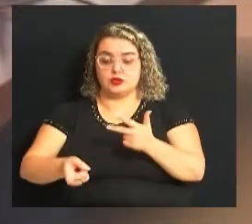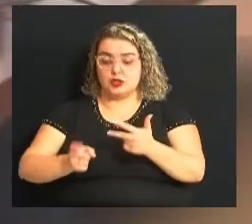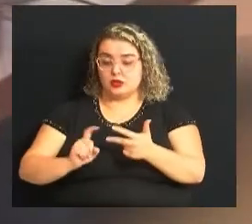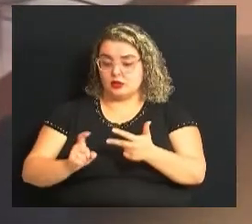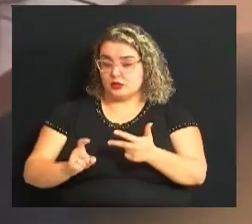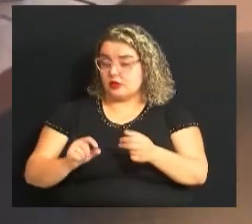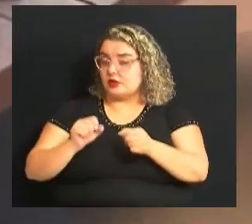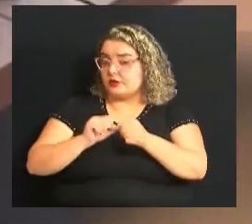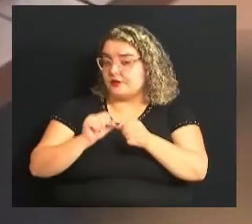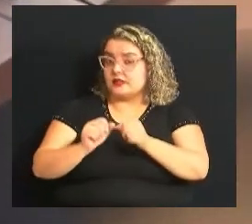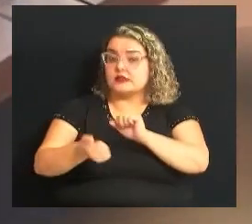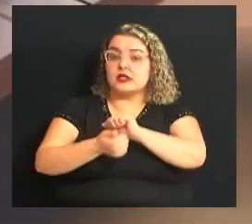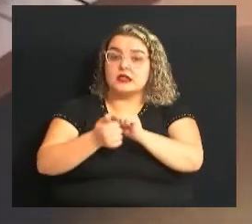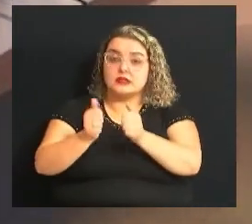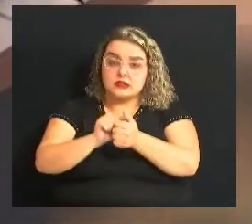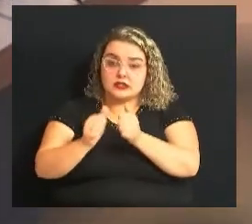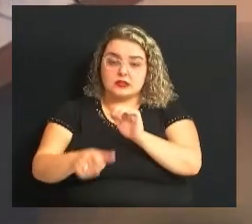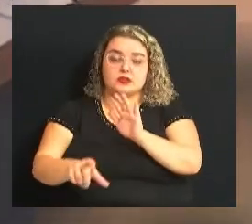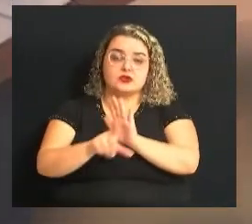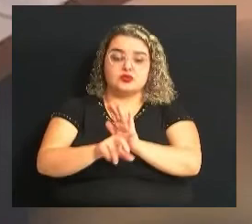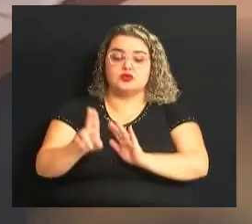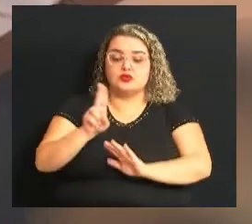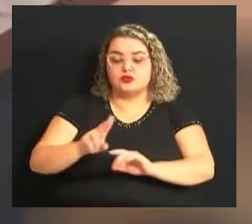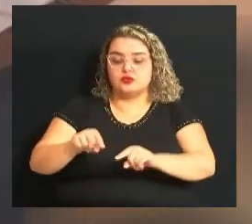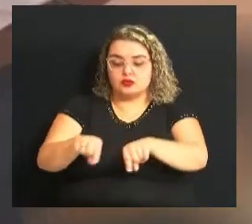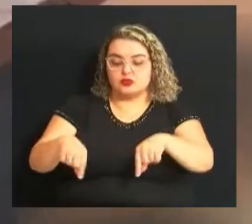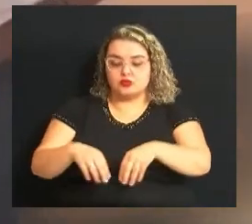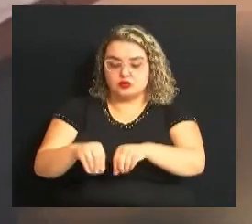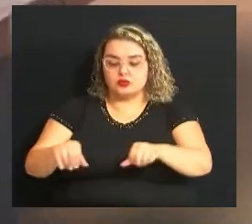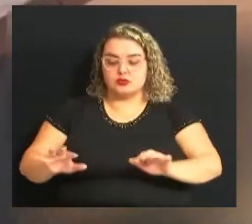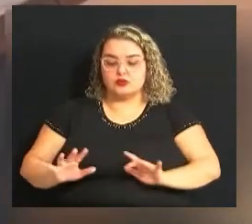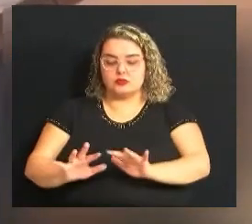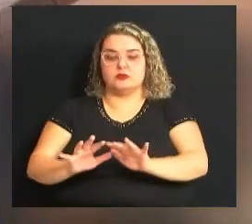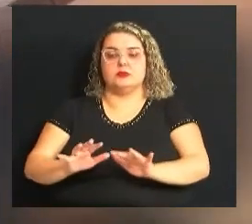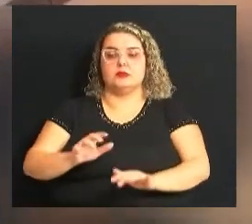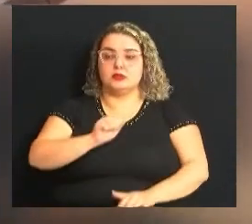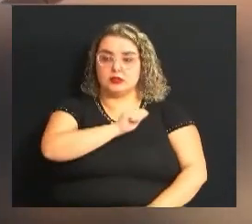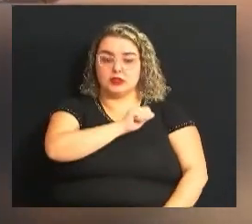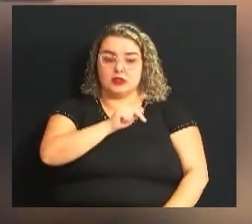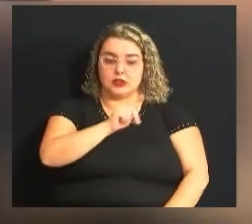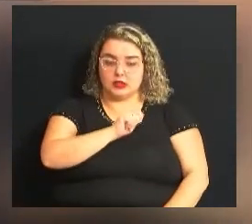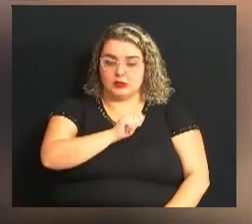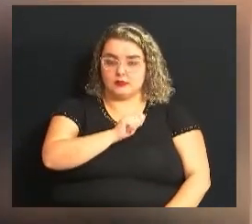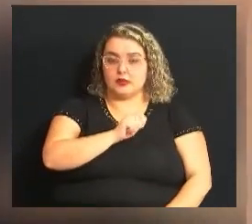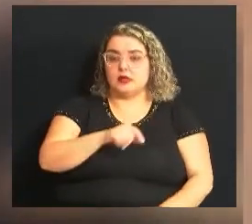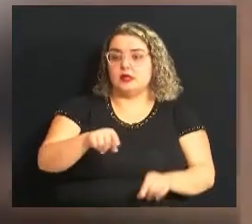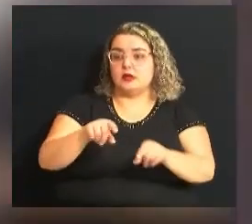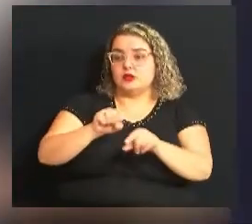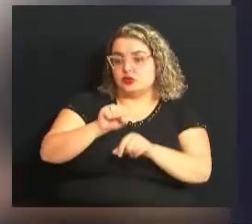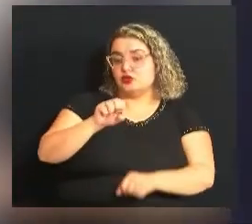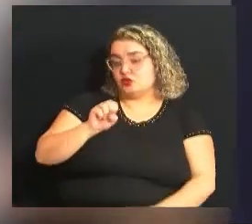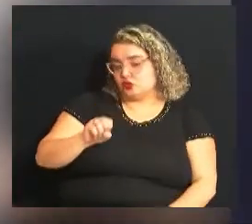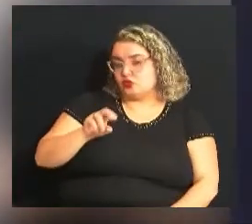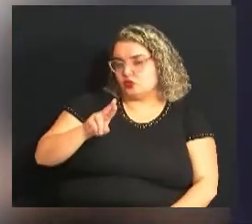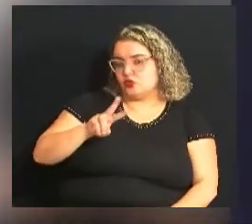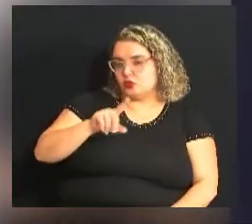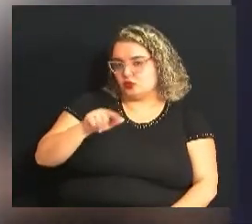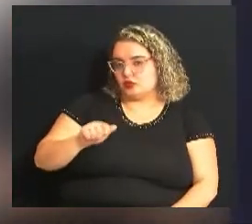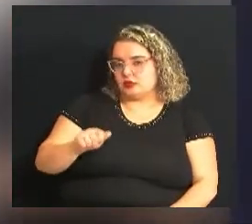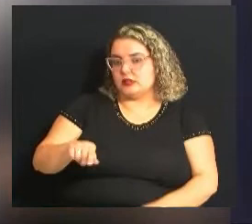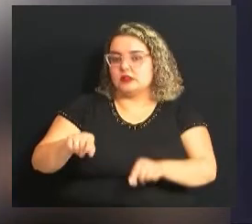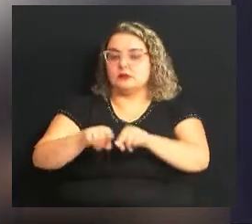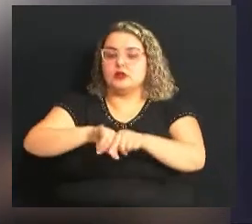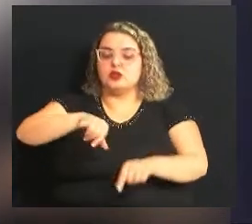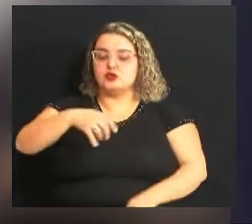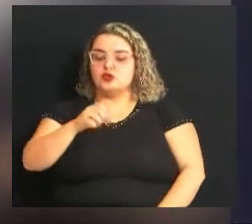exarado sobre o projeto do executivo que faz adequações na lei de uso e ocupação de solo na região da APA de suas e Joaquim Egídio